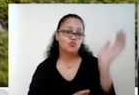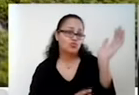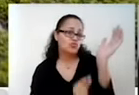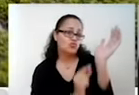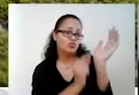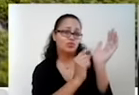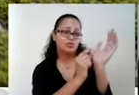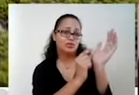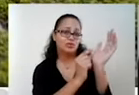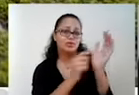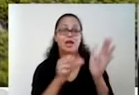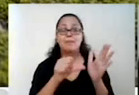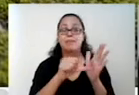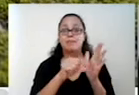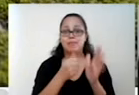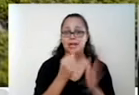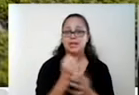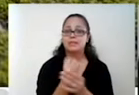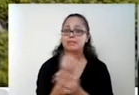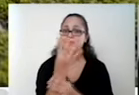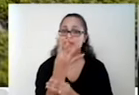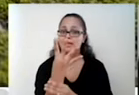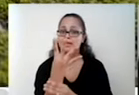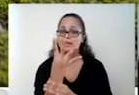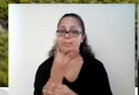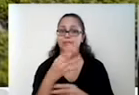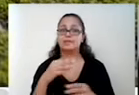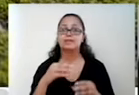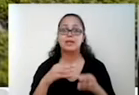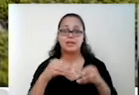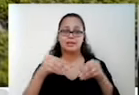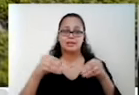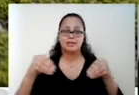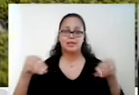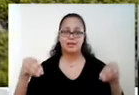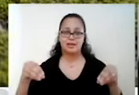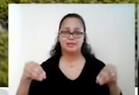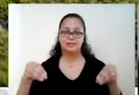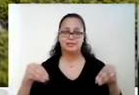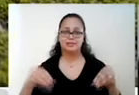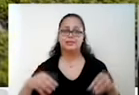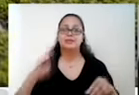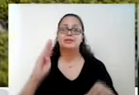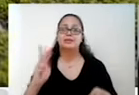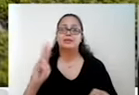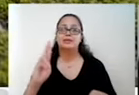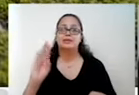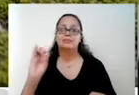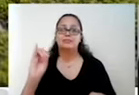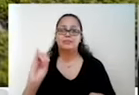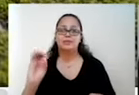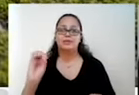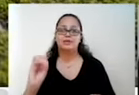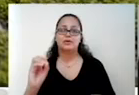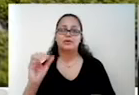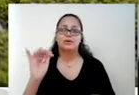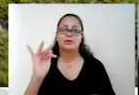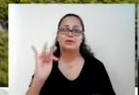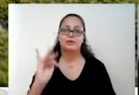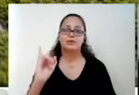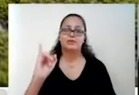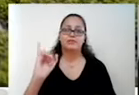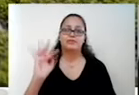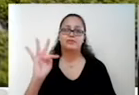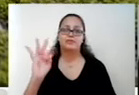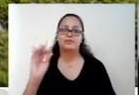As primeiras plantas terrestres que surgiram ao longo da evolução foram as briófitas. Essas plantas, elas evoluíram a partir das